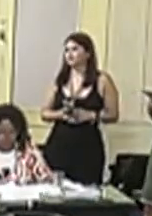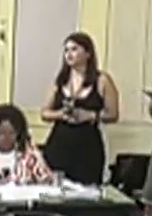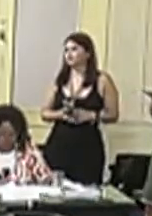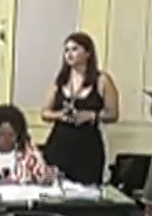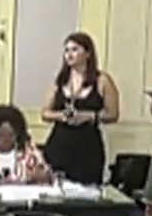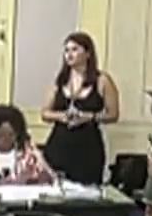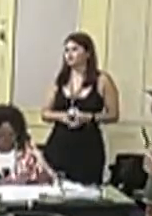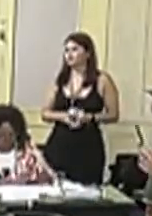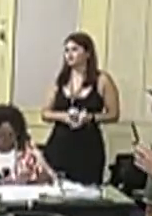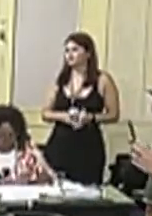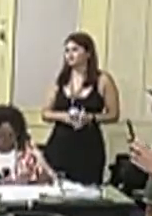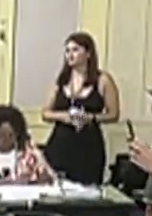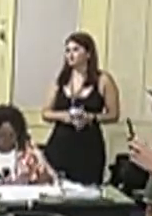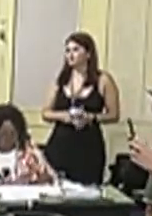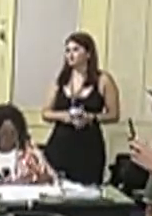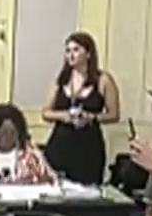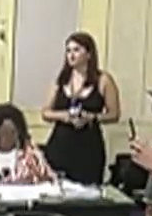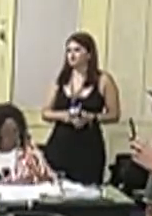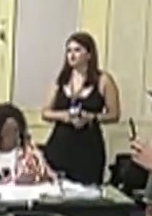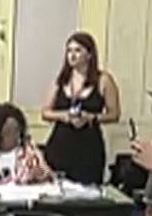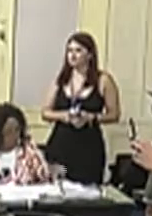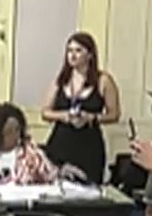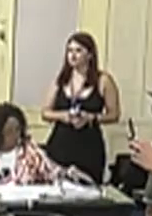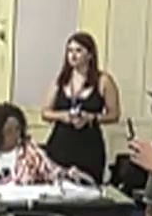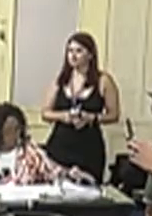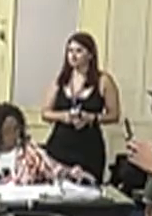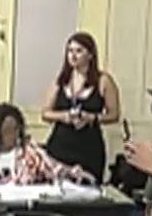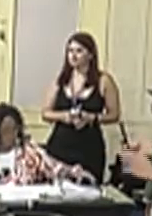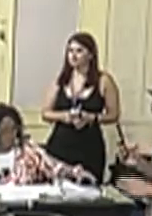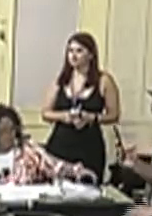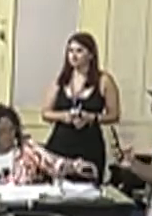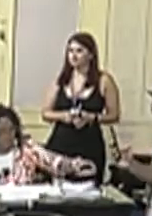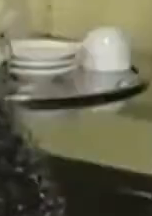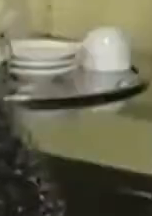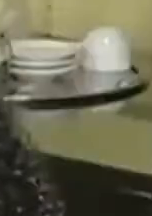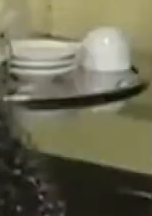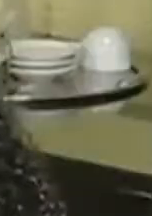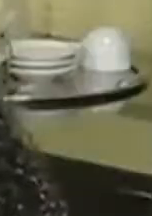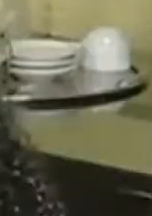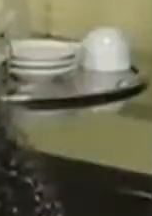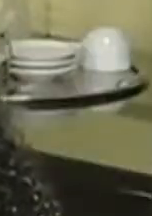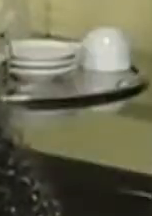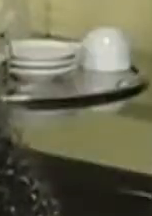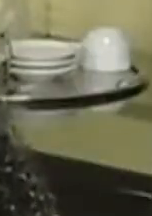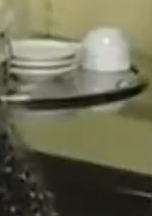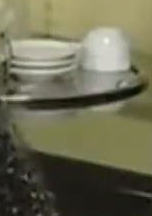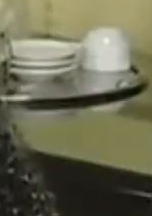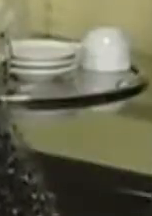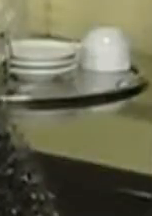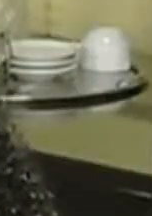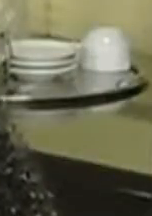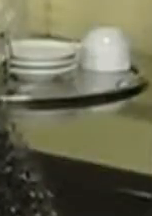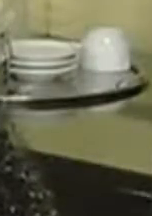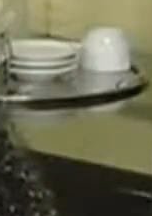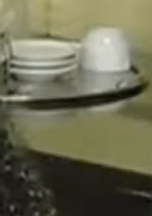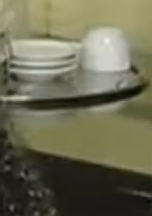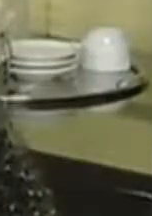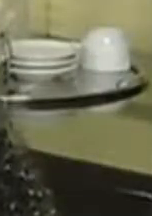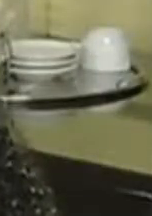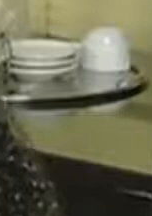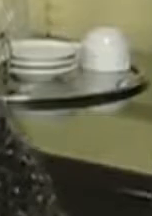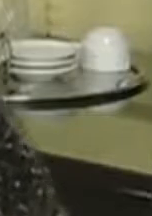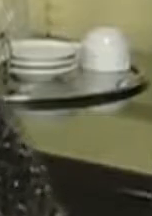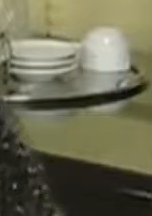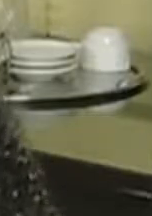de passar à relatora, deputada enfermeira Rejane, para que possa tecer as suas considerações